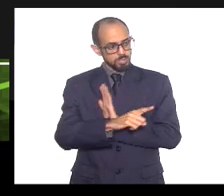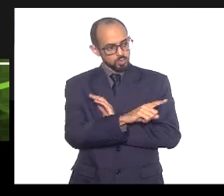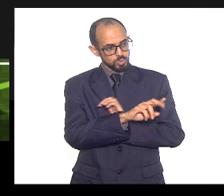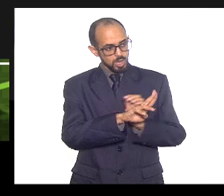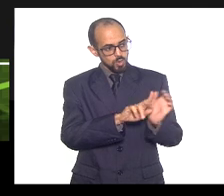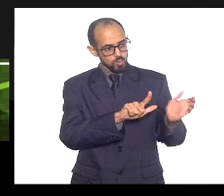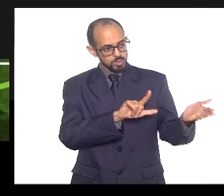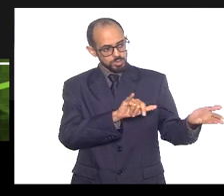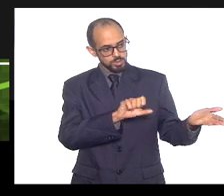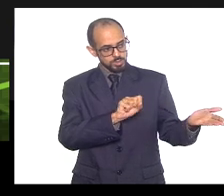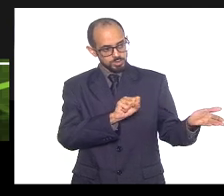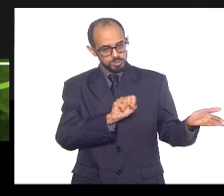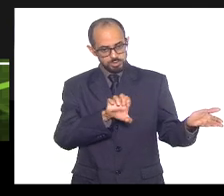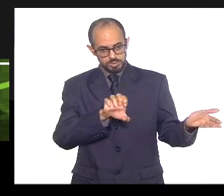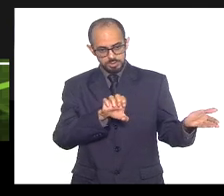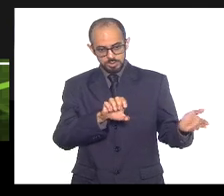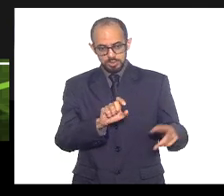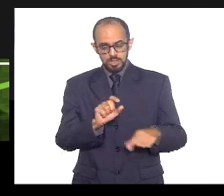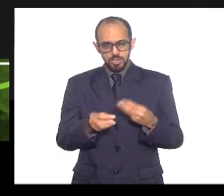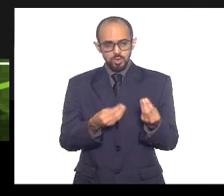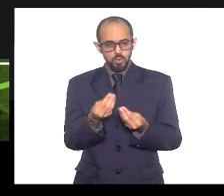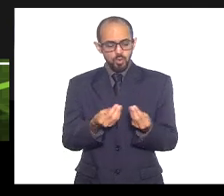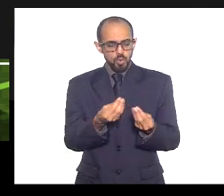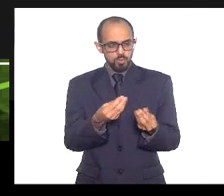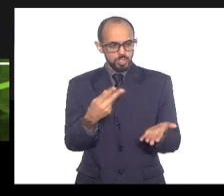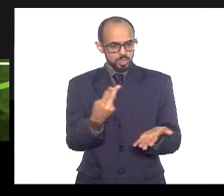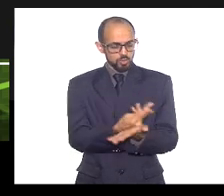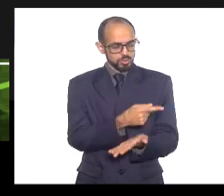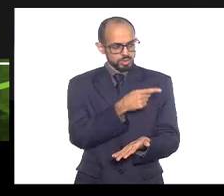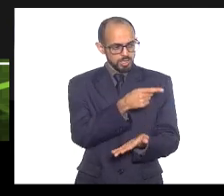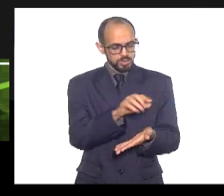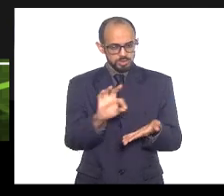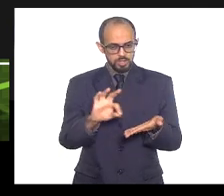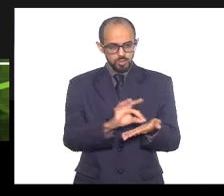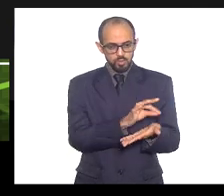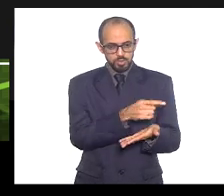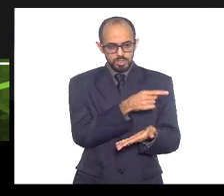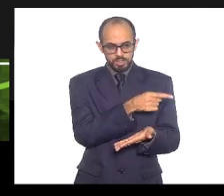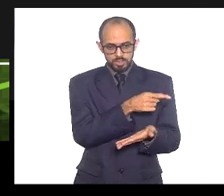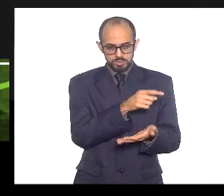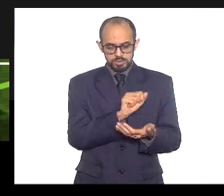Ulisses, como é que se dá a contratação